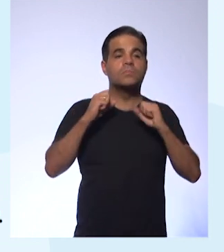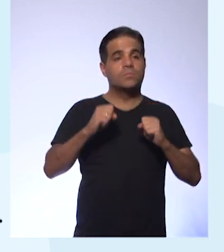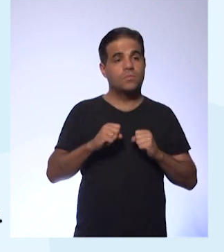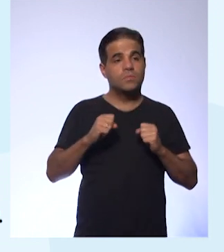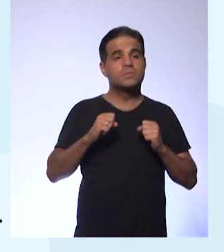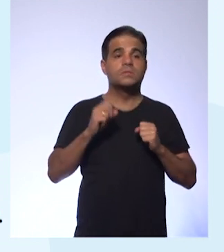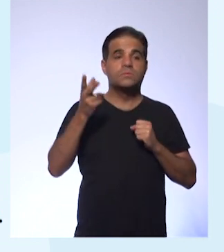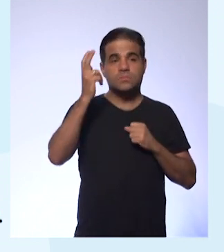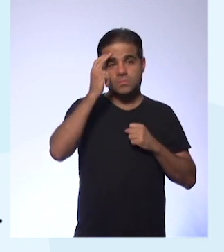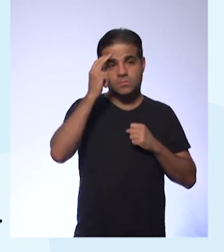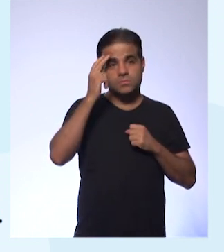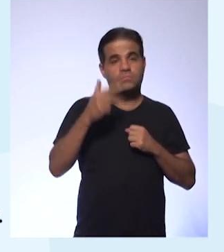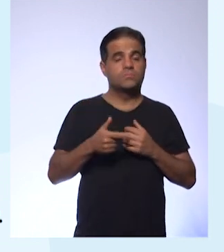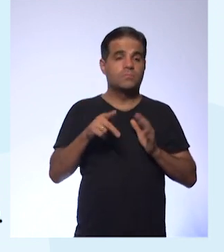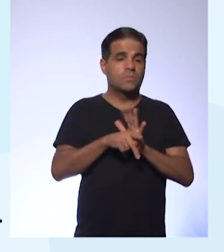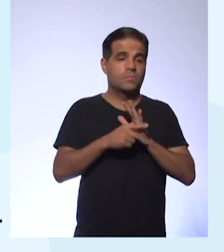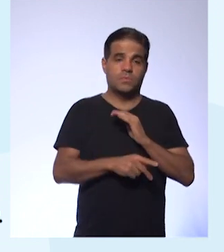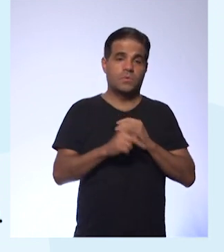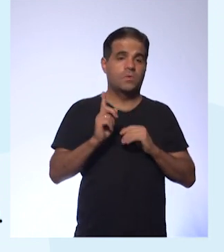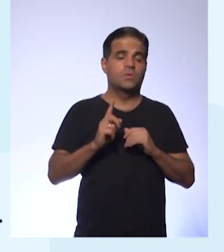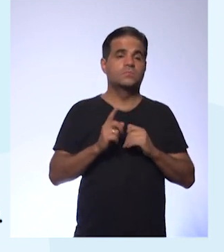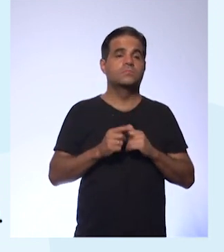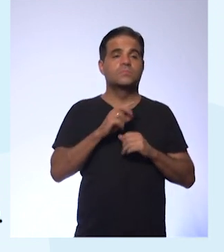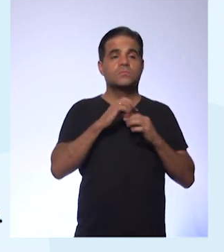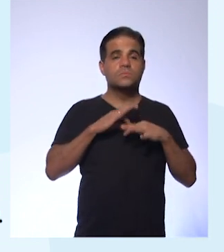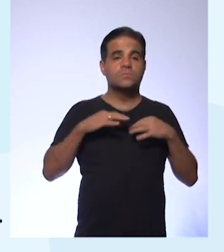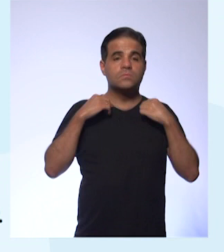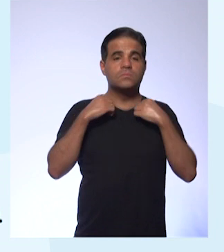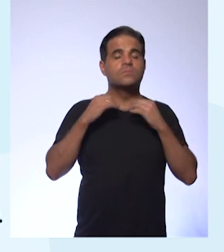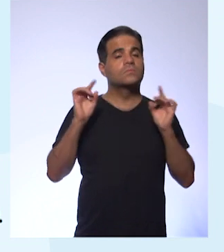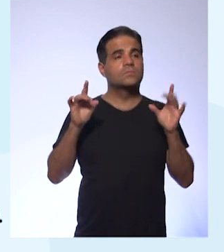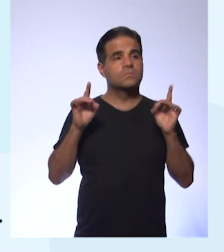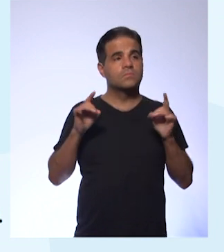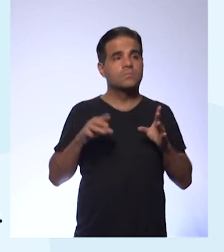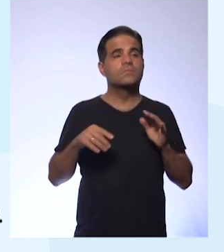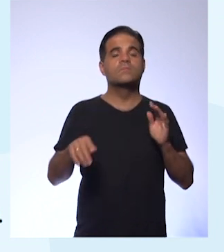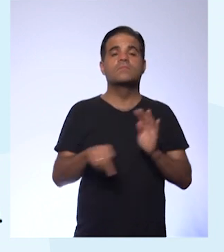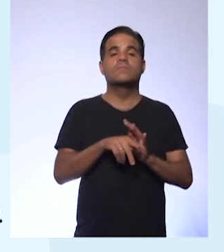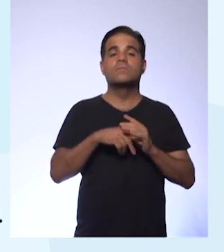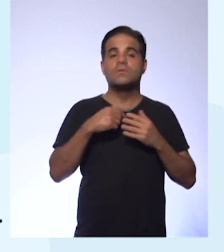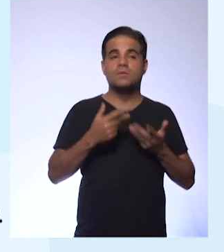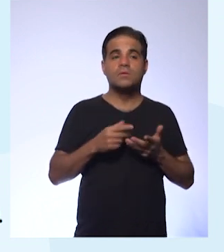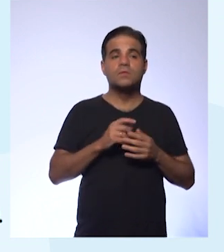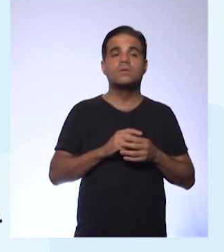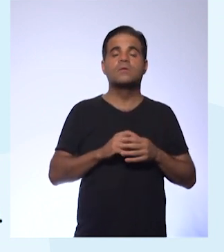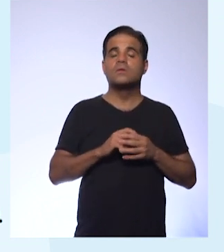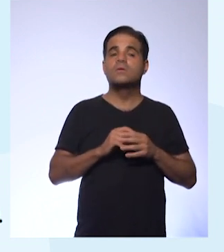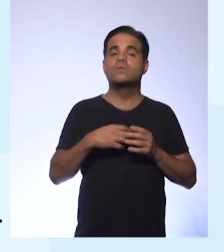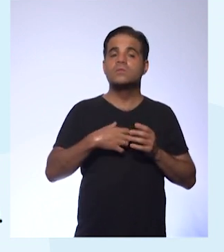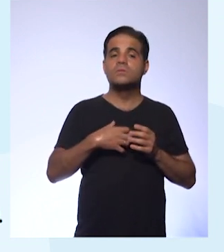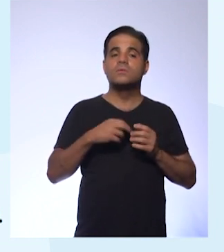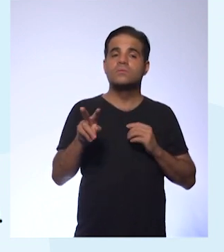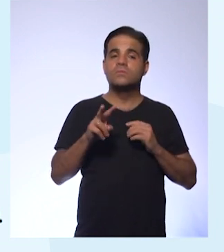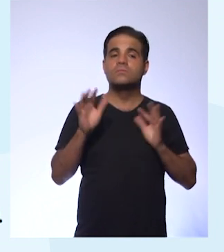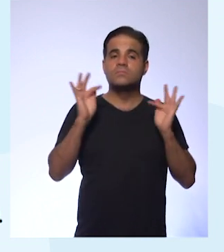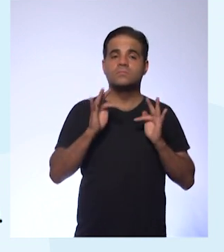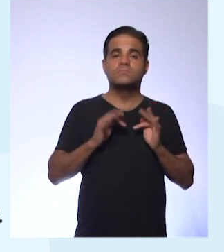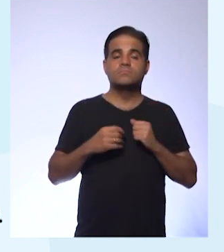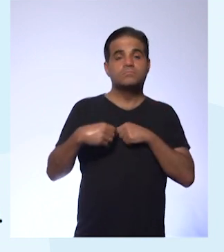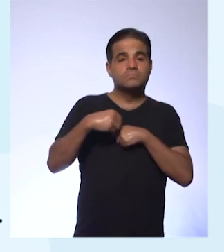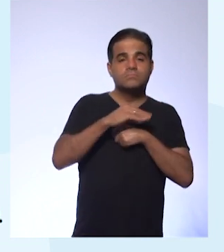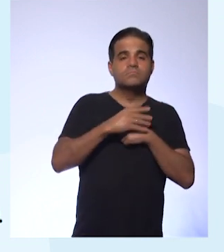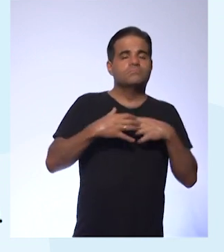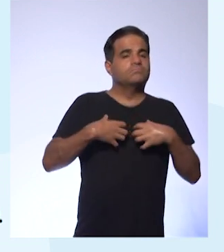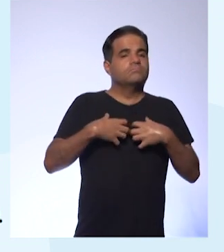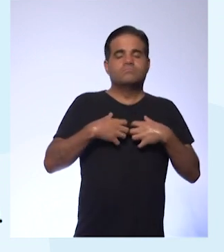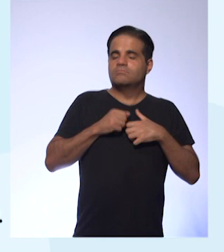sejam de uma cultura que não seja a nossa, porque eles estão com um colar aí bem específico, não é? E eles estão felizes, é isso que transmite para mim, não